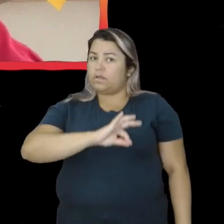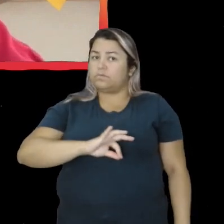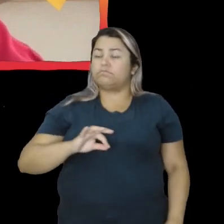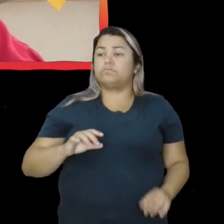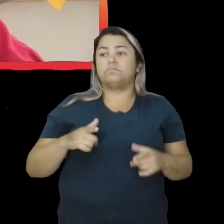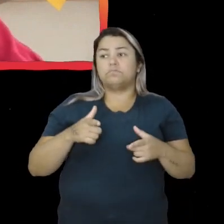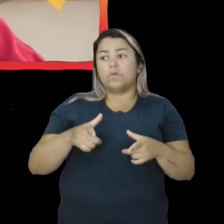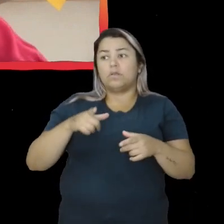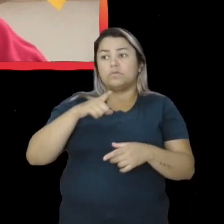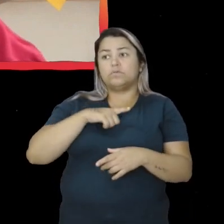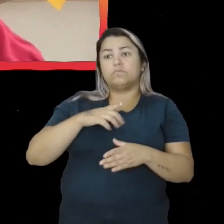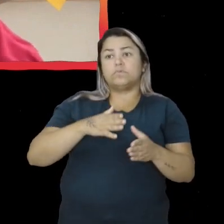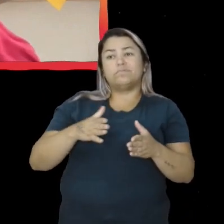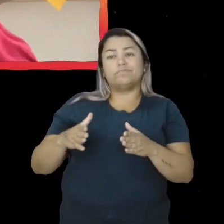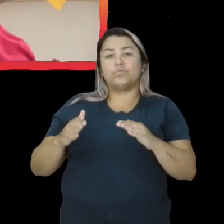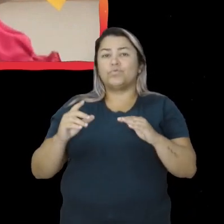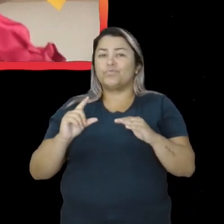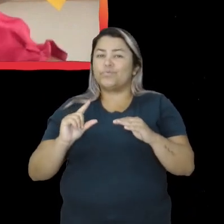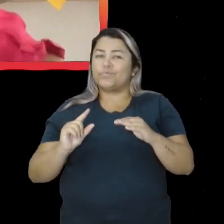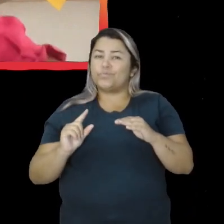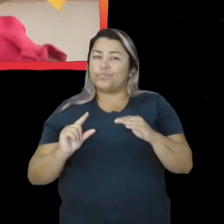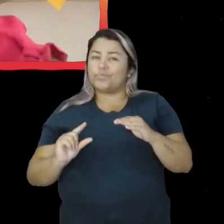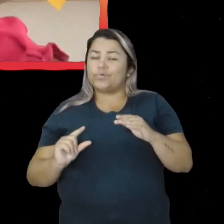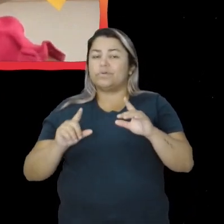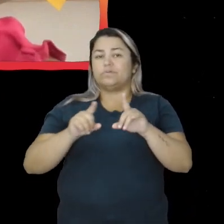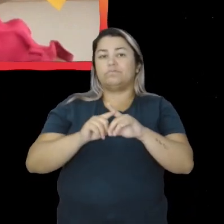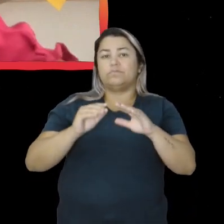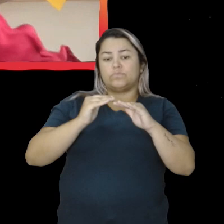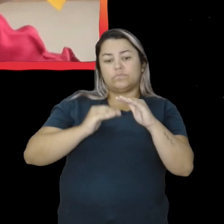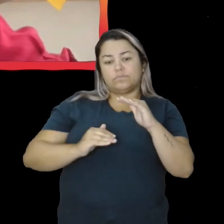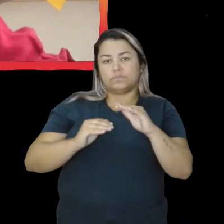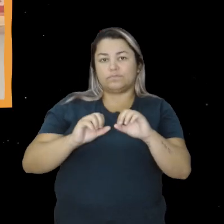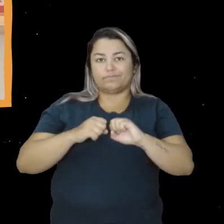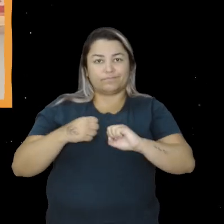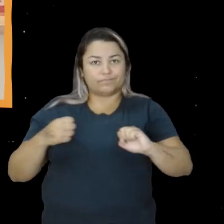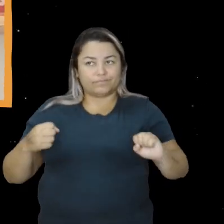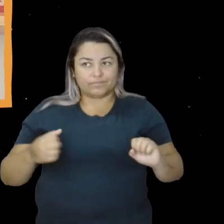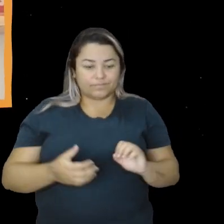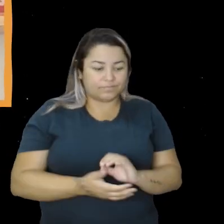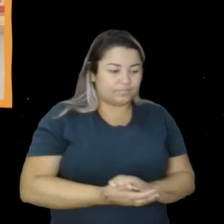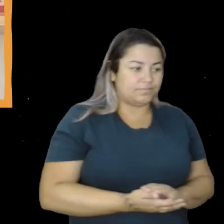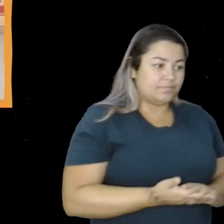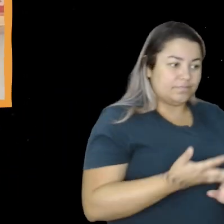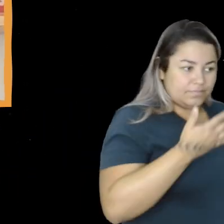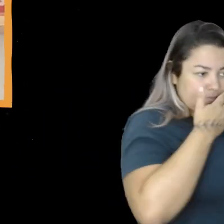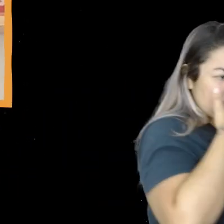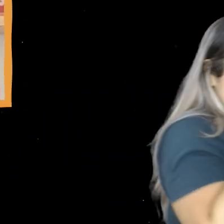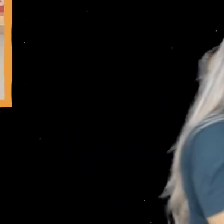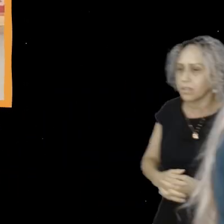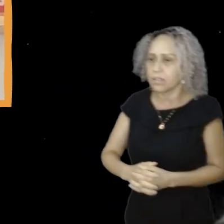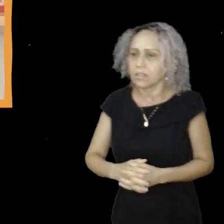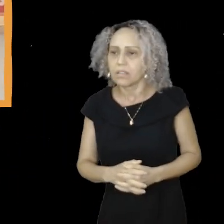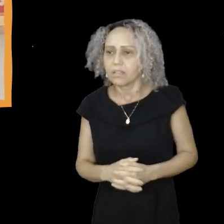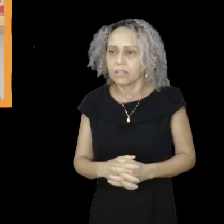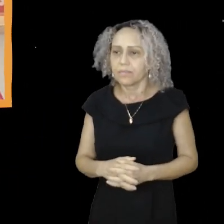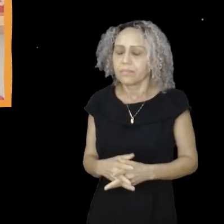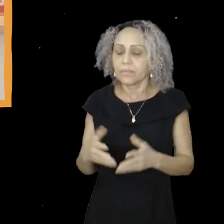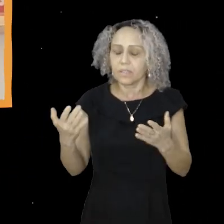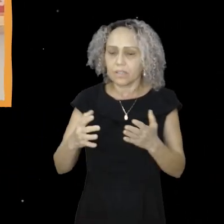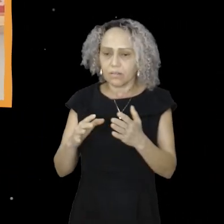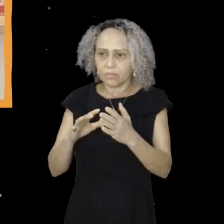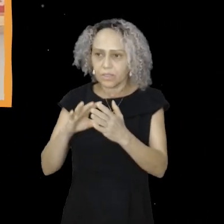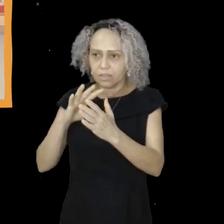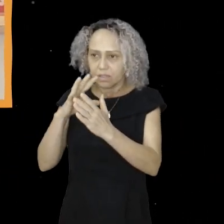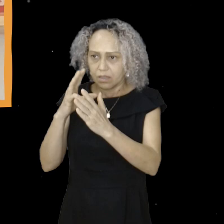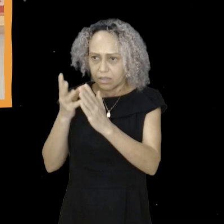gente tem uma classe média muito pequena e a gente tem um nível de desigualdade social gigantesco. De alguma forma, já teve o Diálogos Amazônicos, né? Que